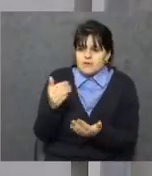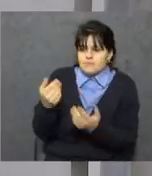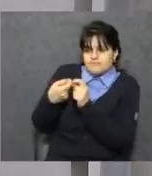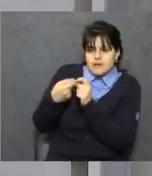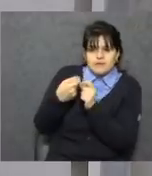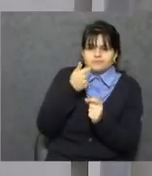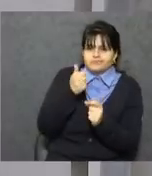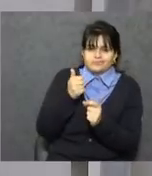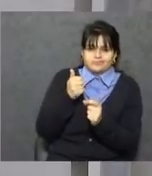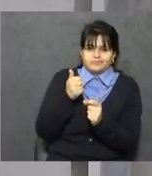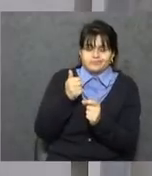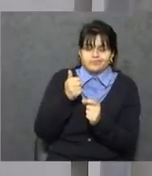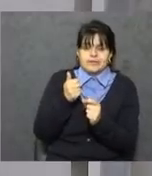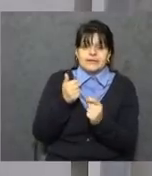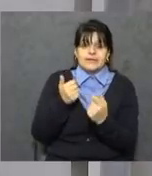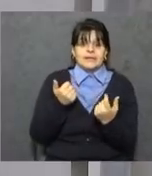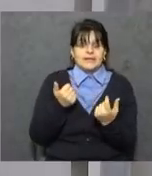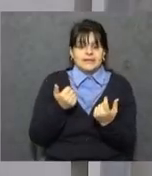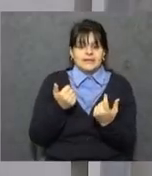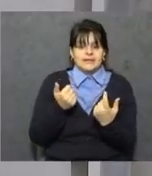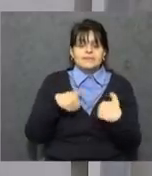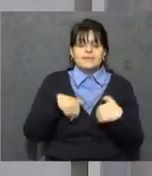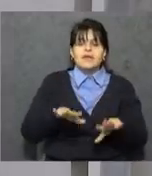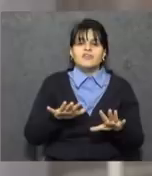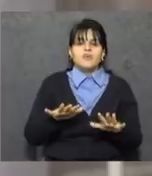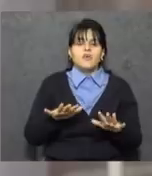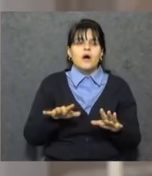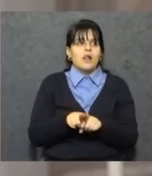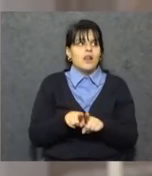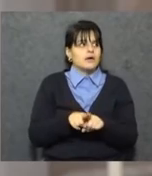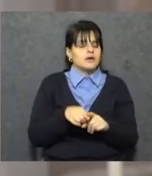E, apesar de tudo, não desesperou.